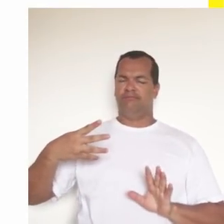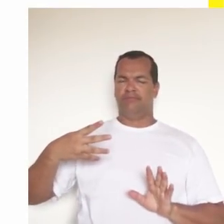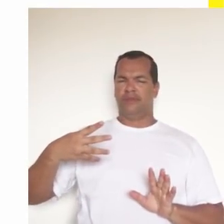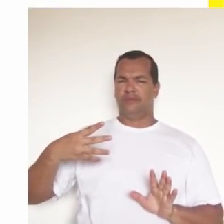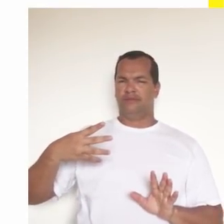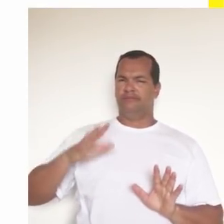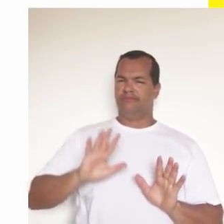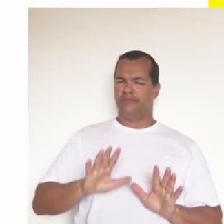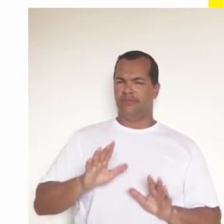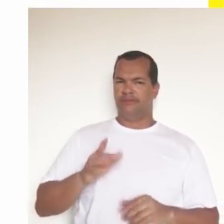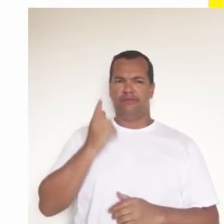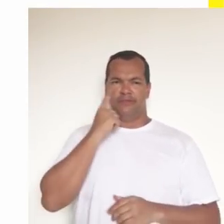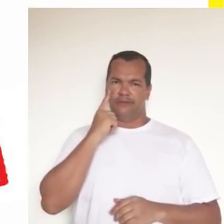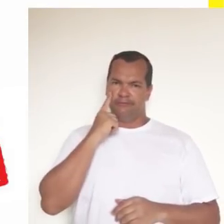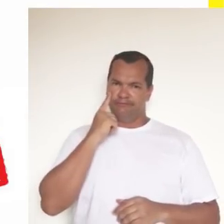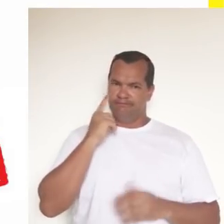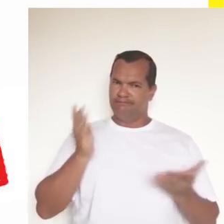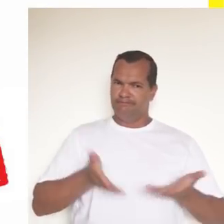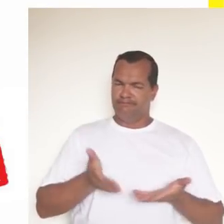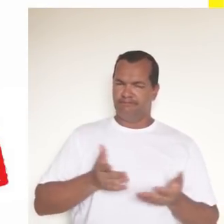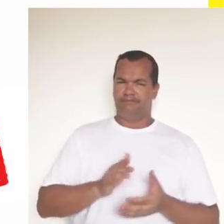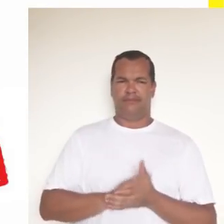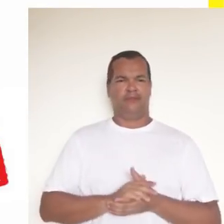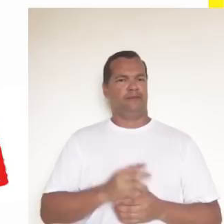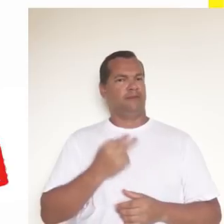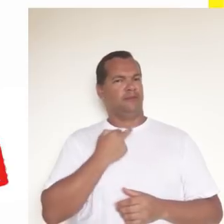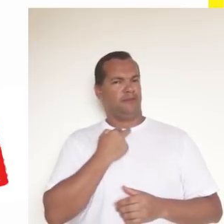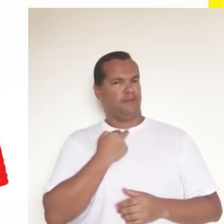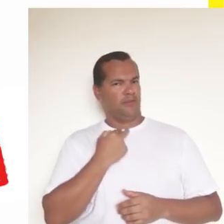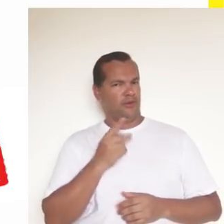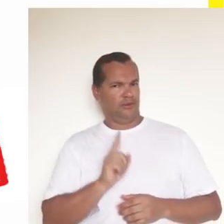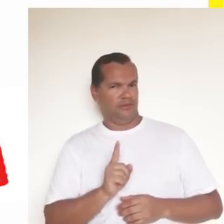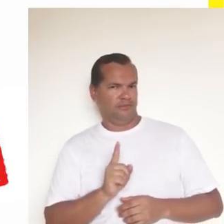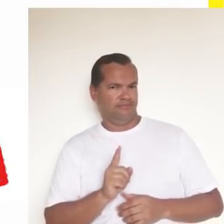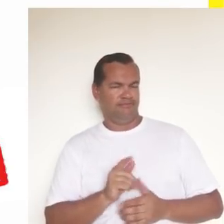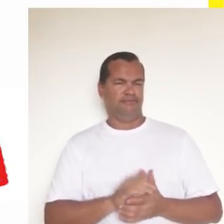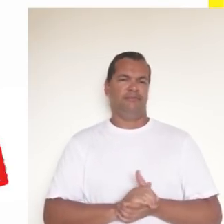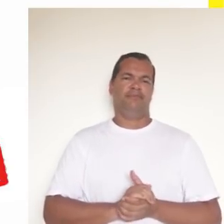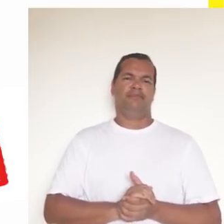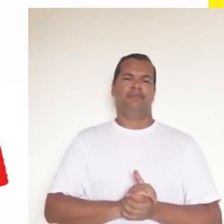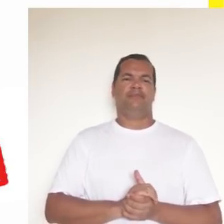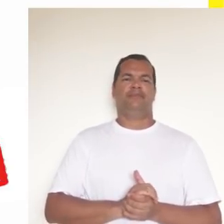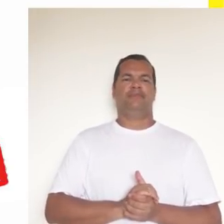4. Mas veja comigo, então, que não é bem assim.